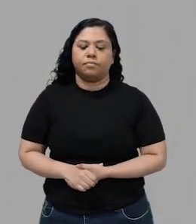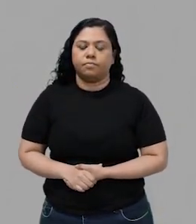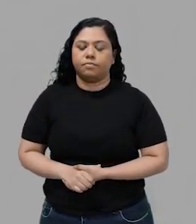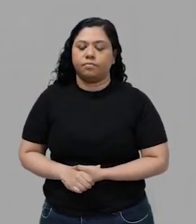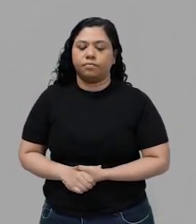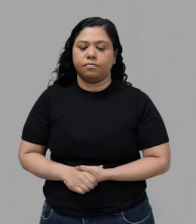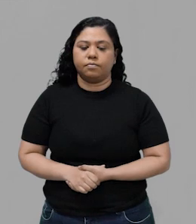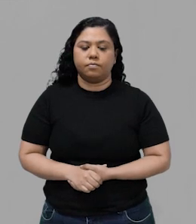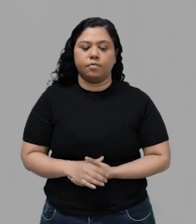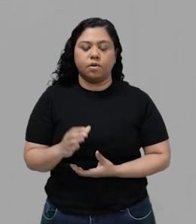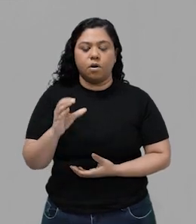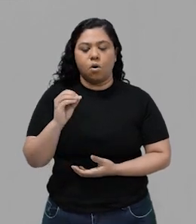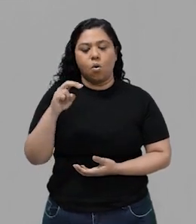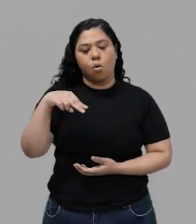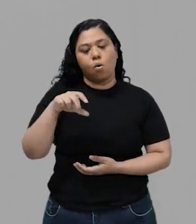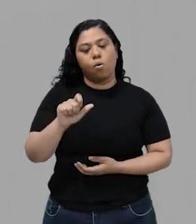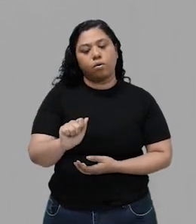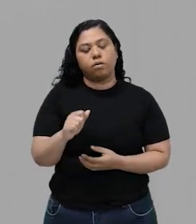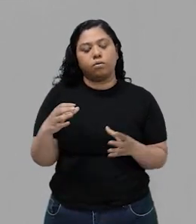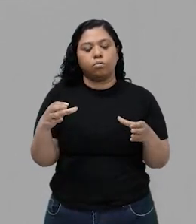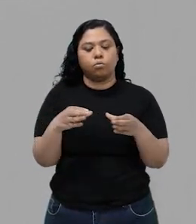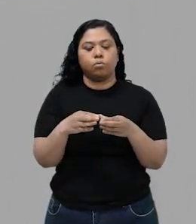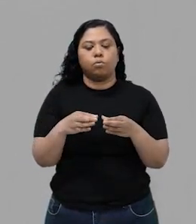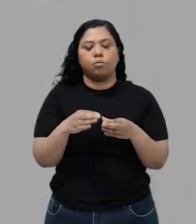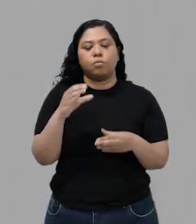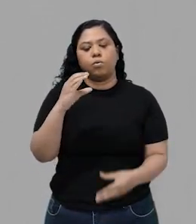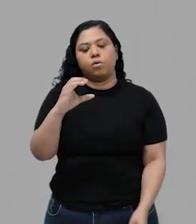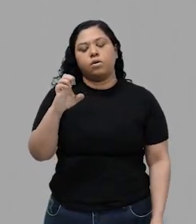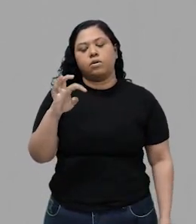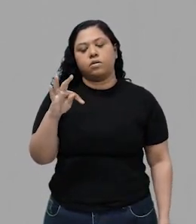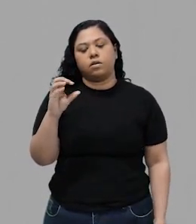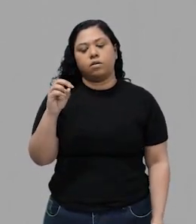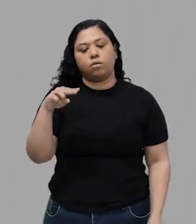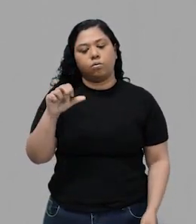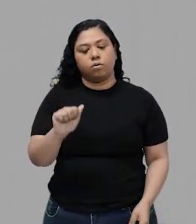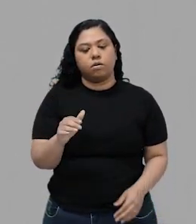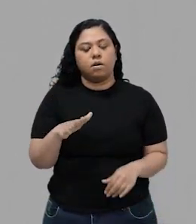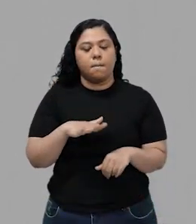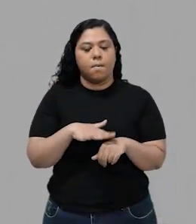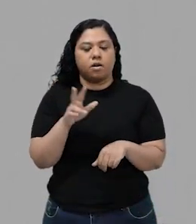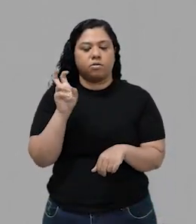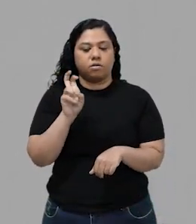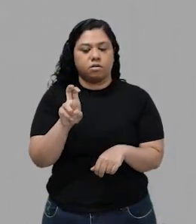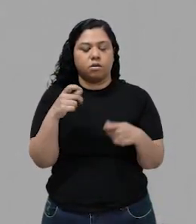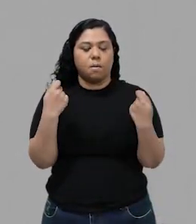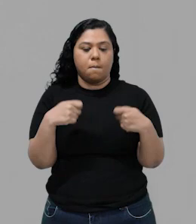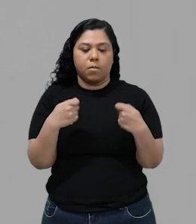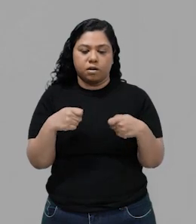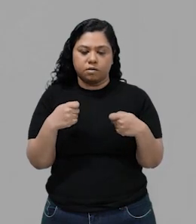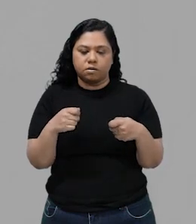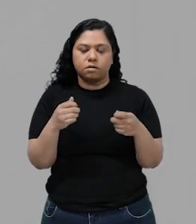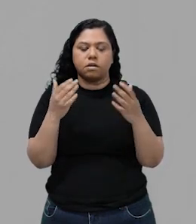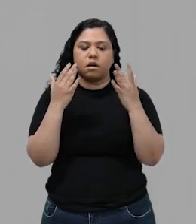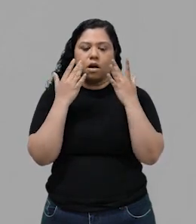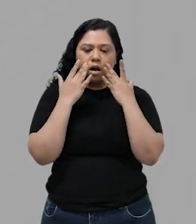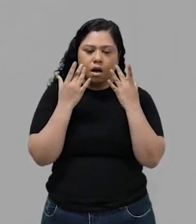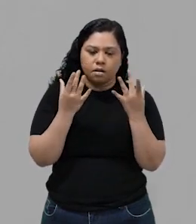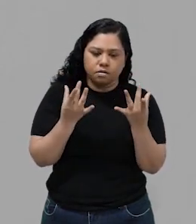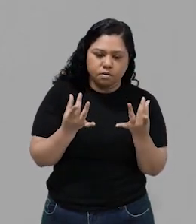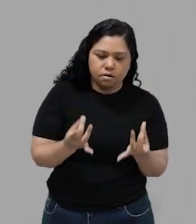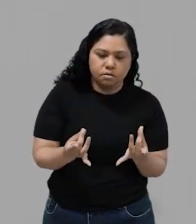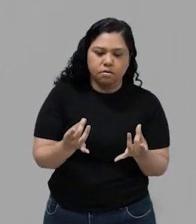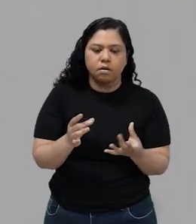porque pertence à função cetona. Então, a partir de 5 carbonos, turma, eu preciso ficar atento. Eu preciso numerar a